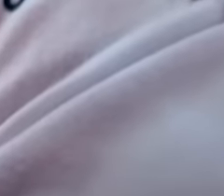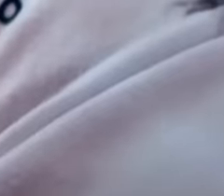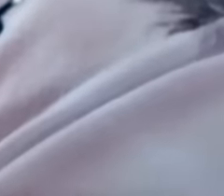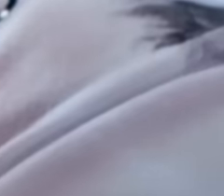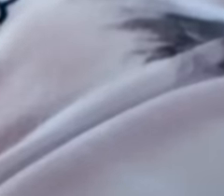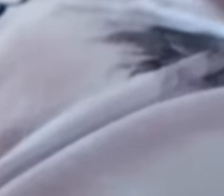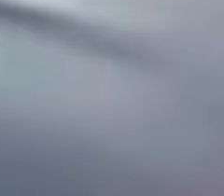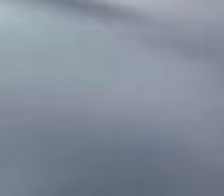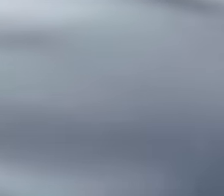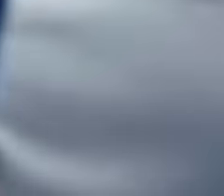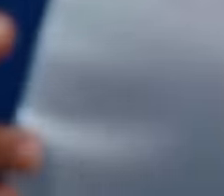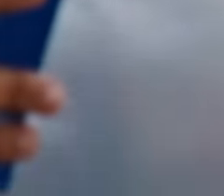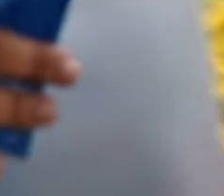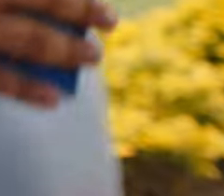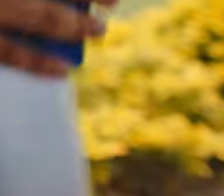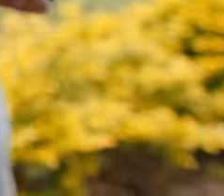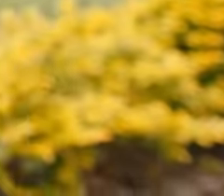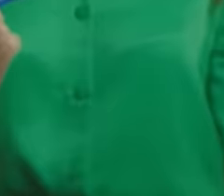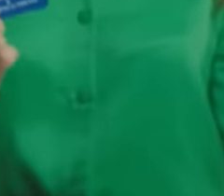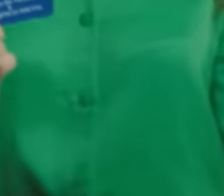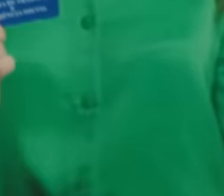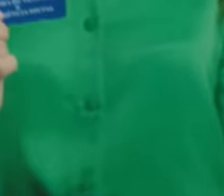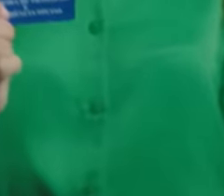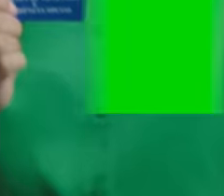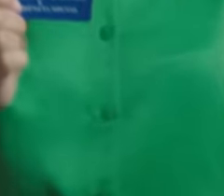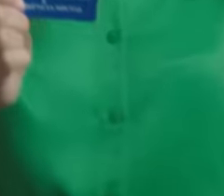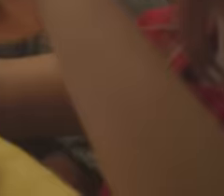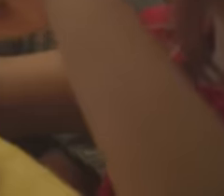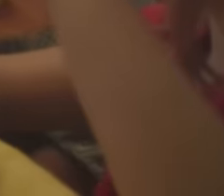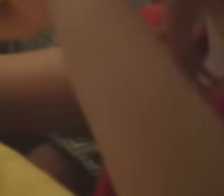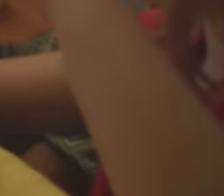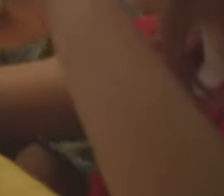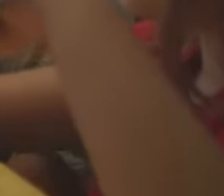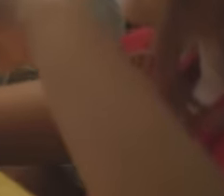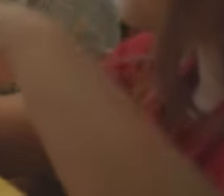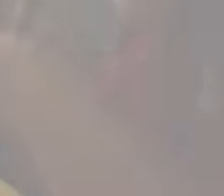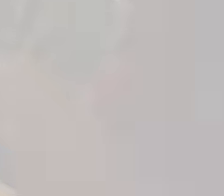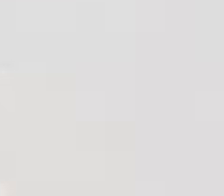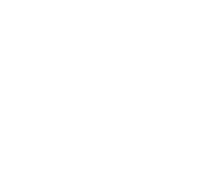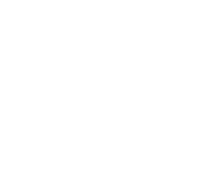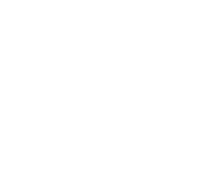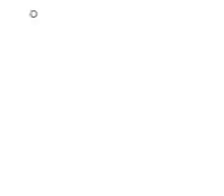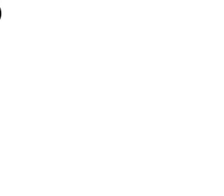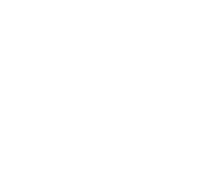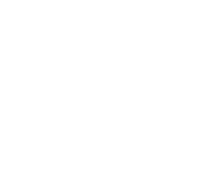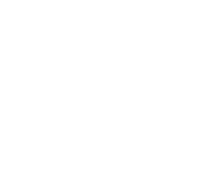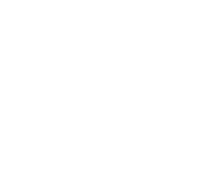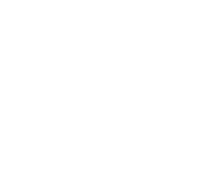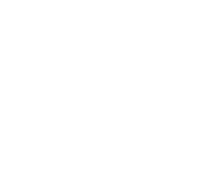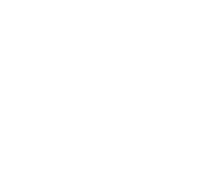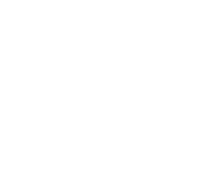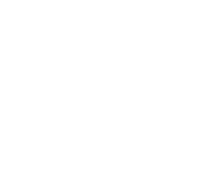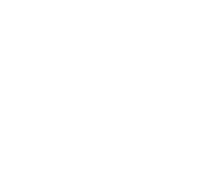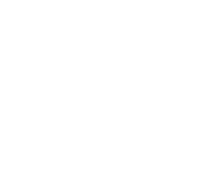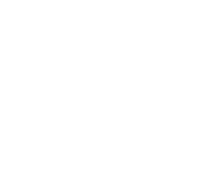Forma-se neste momento a Rede Nacional de Rádio e Televisão para o pronunciamento do ministro da Fazenda, Fernando